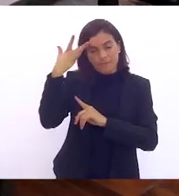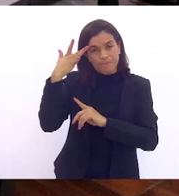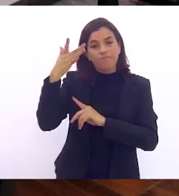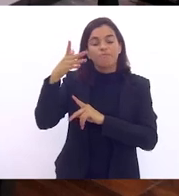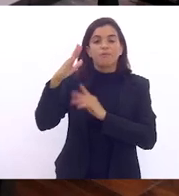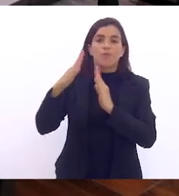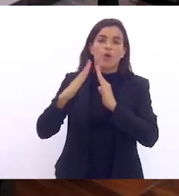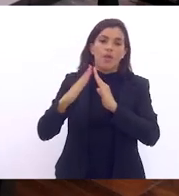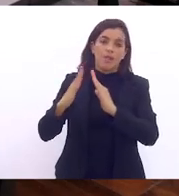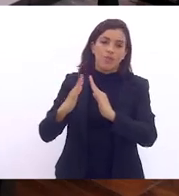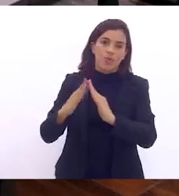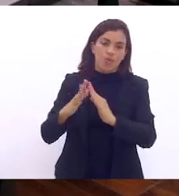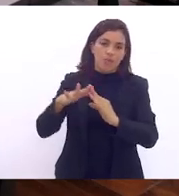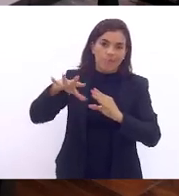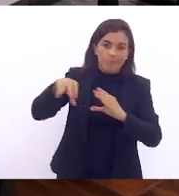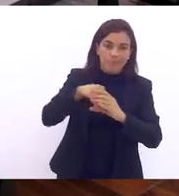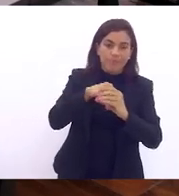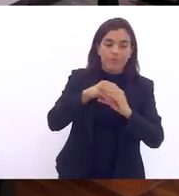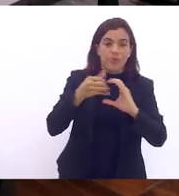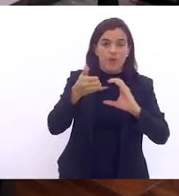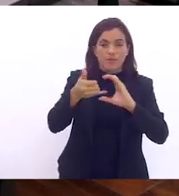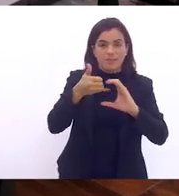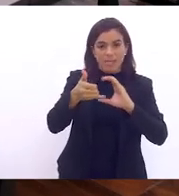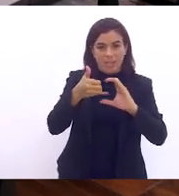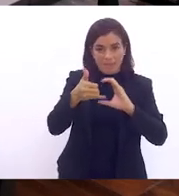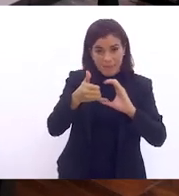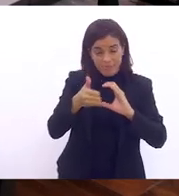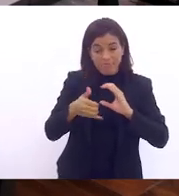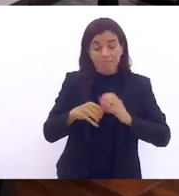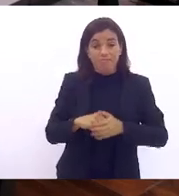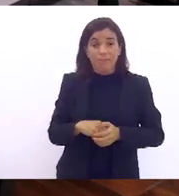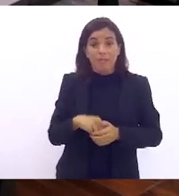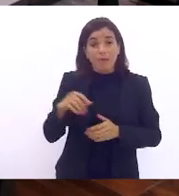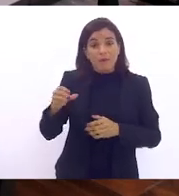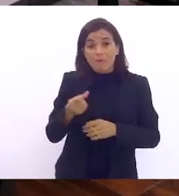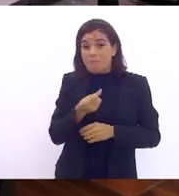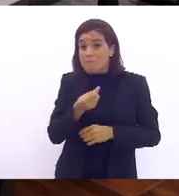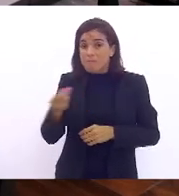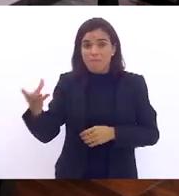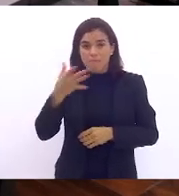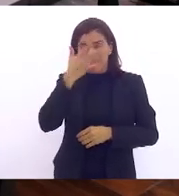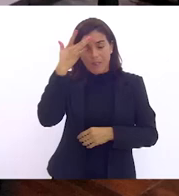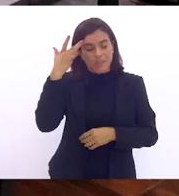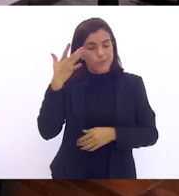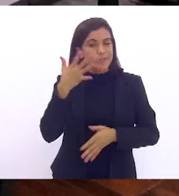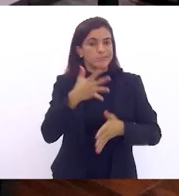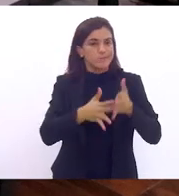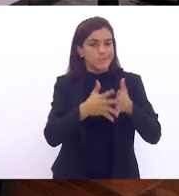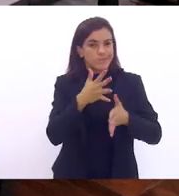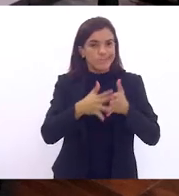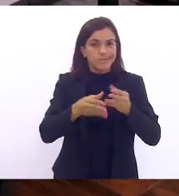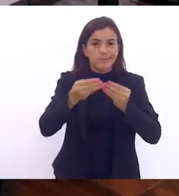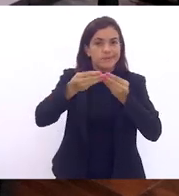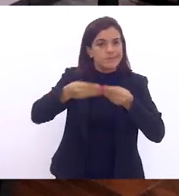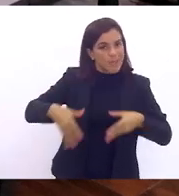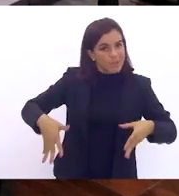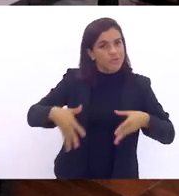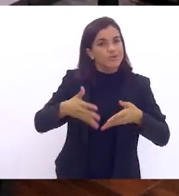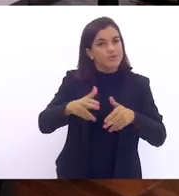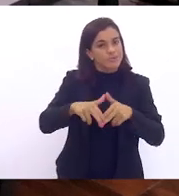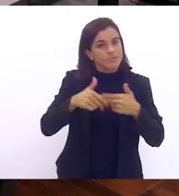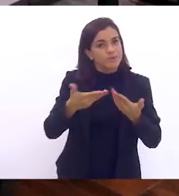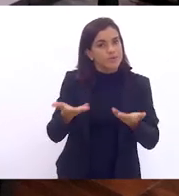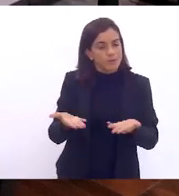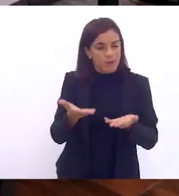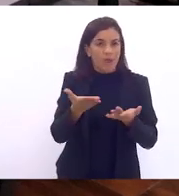400 participantes Então são milhares de pessoas impactadas e que estão sendo lesadas por todo